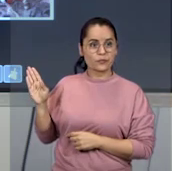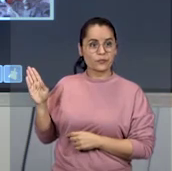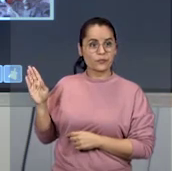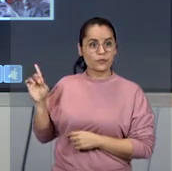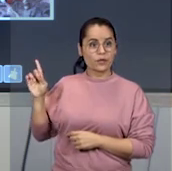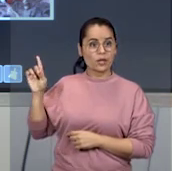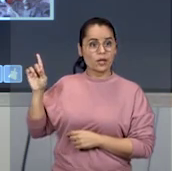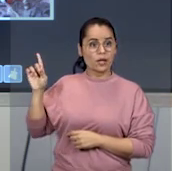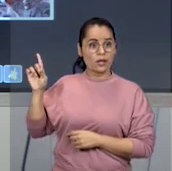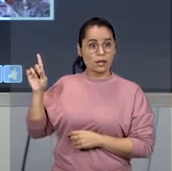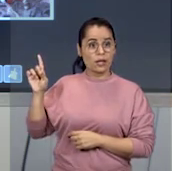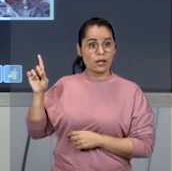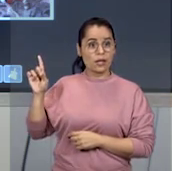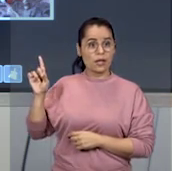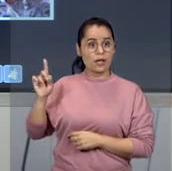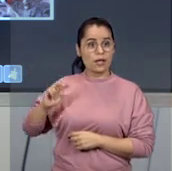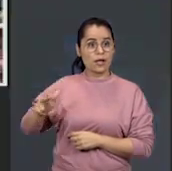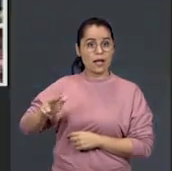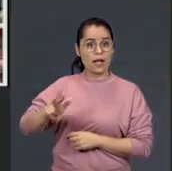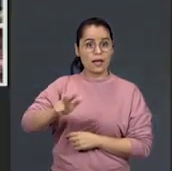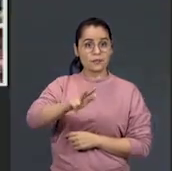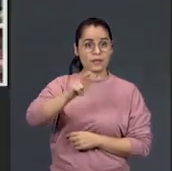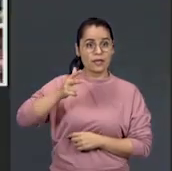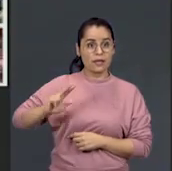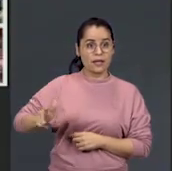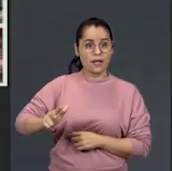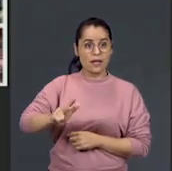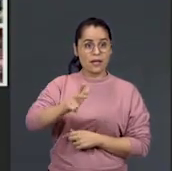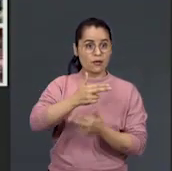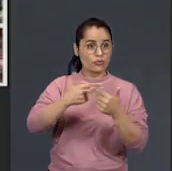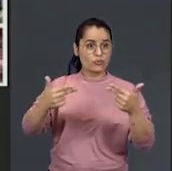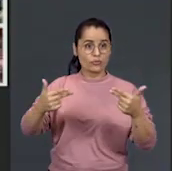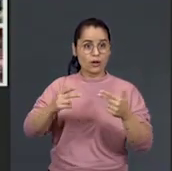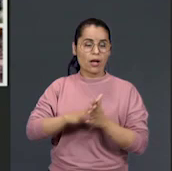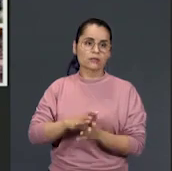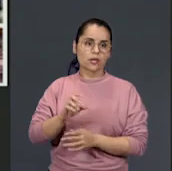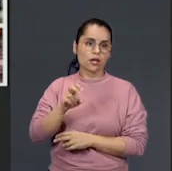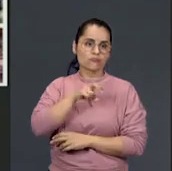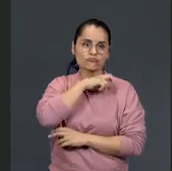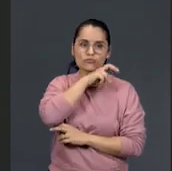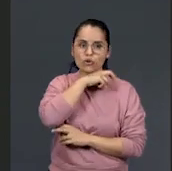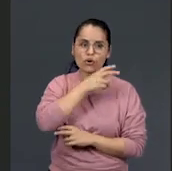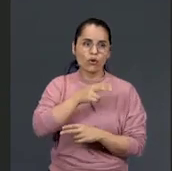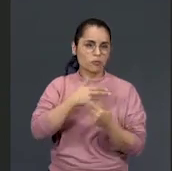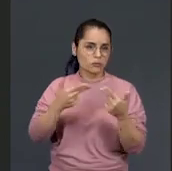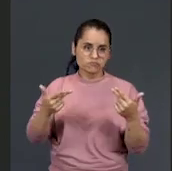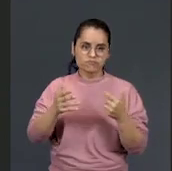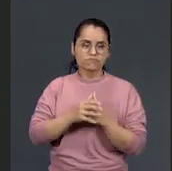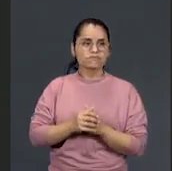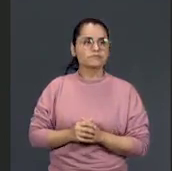vocês. Aqui os répteis, né? Quelônios ali, as cobras,